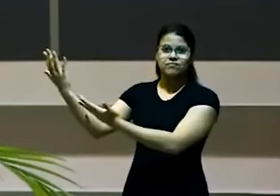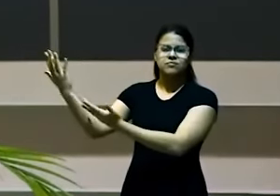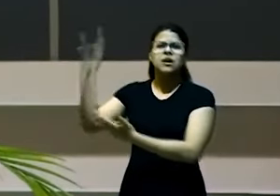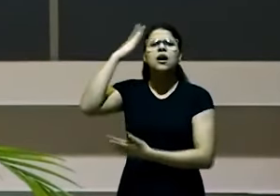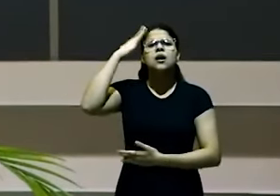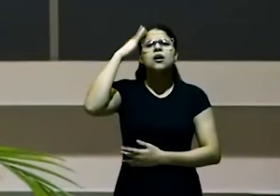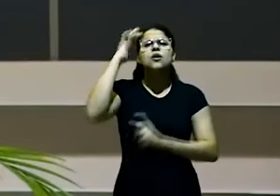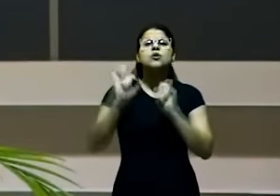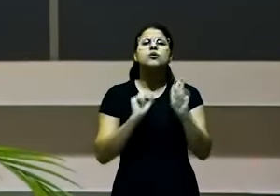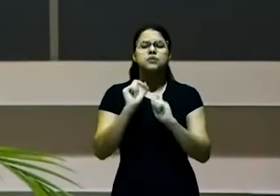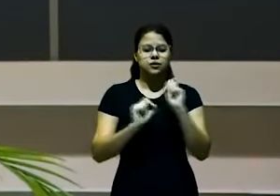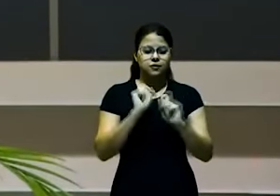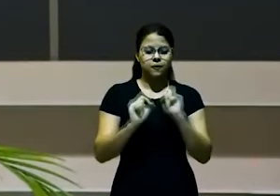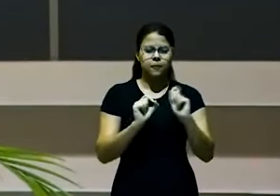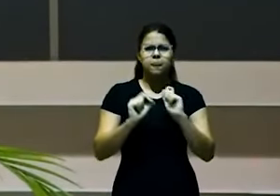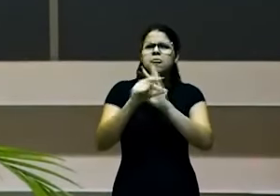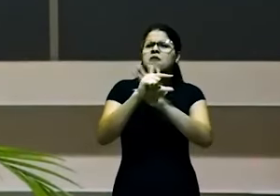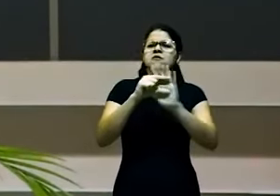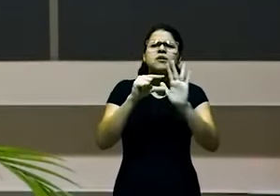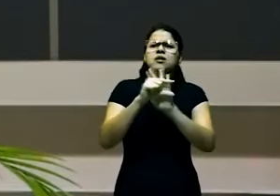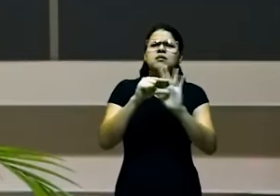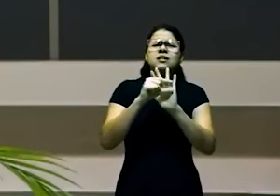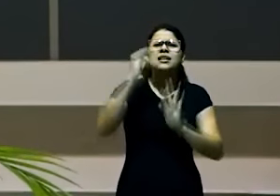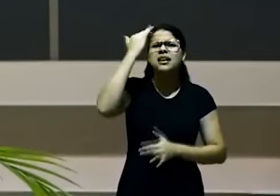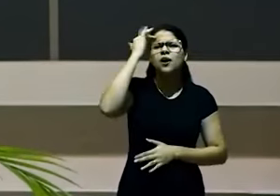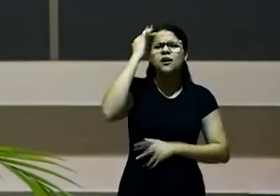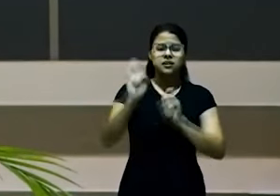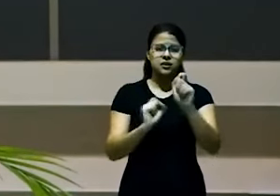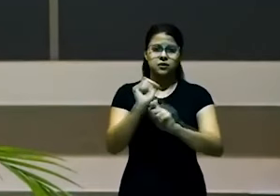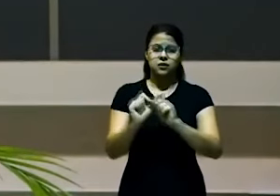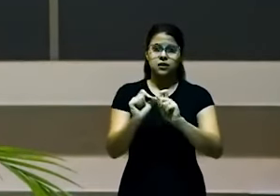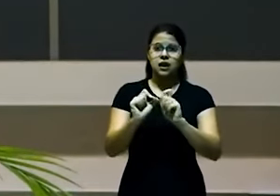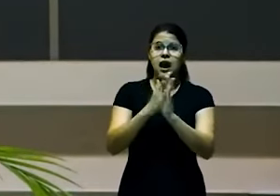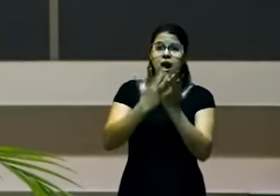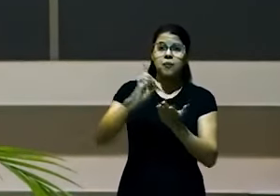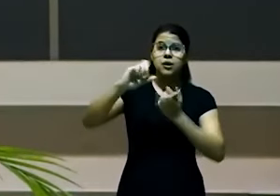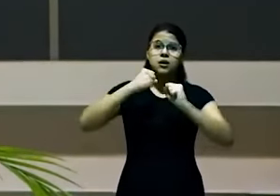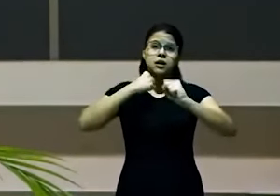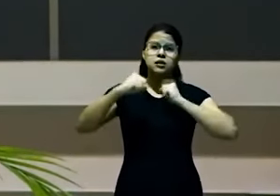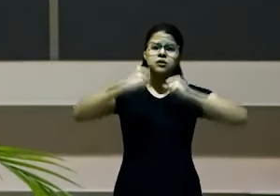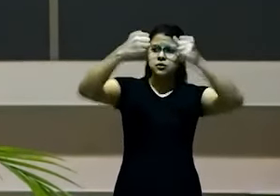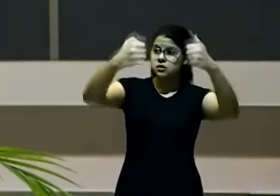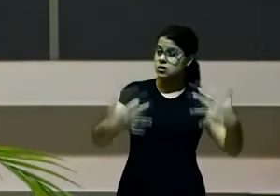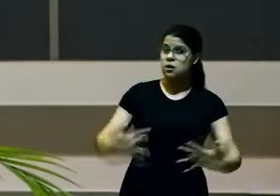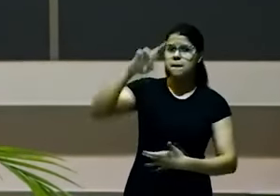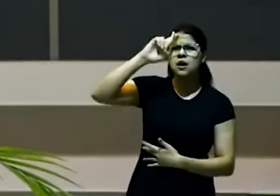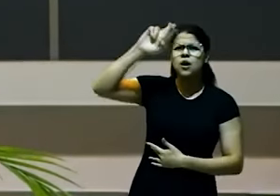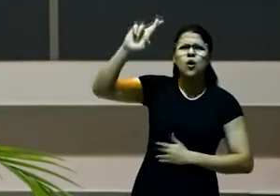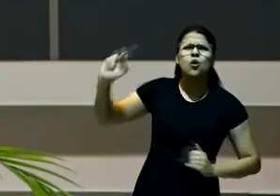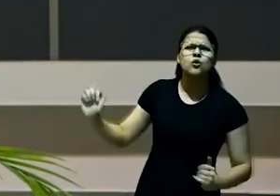entendo um dos versículos que eu entendo muito bem é quando o salmista ele diz louvai ao